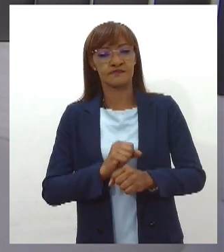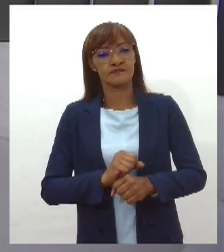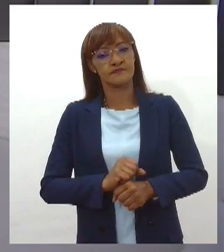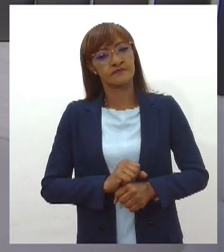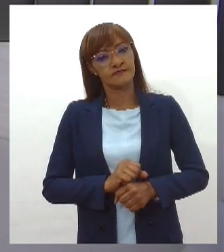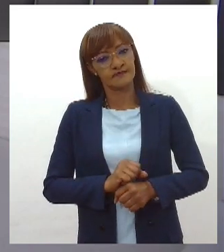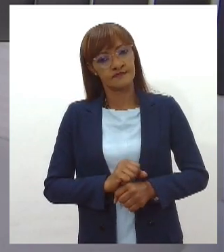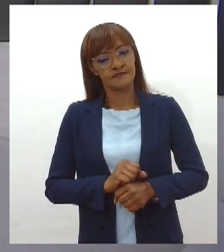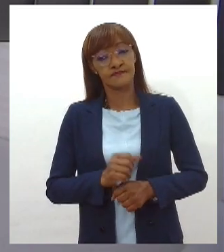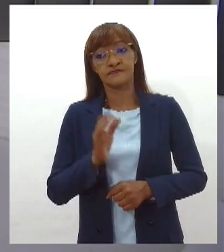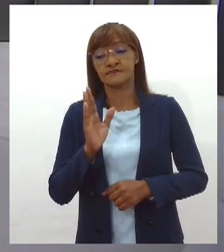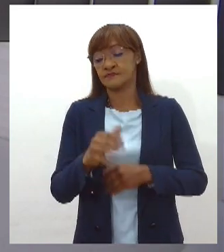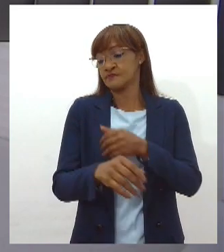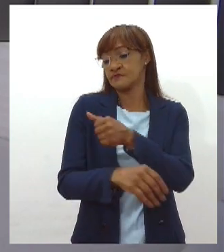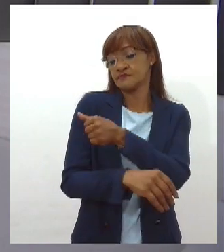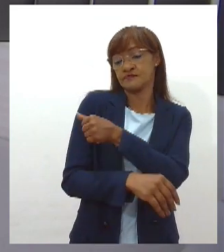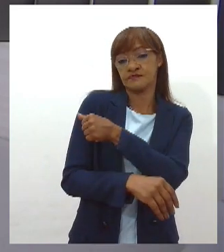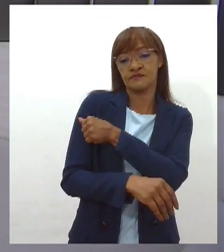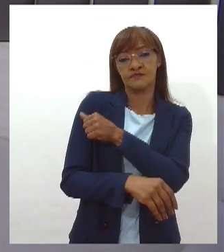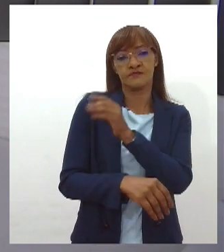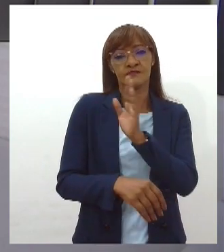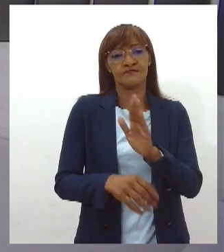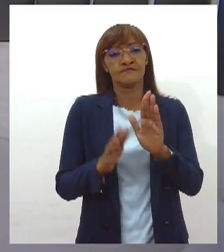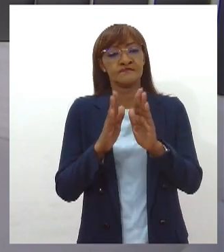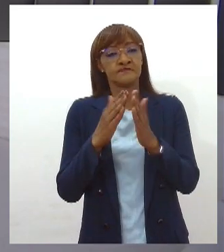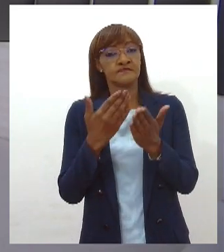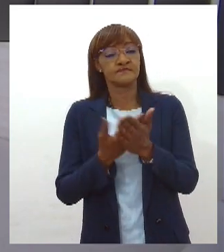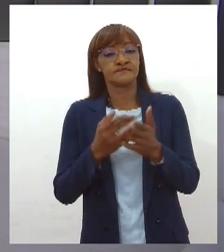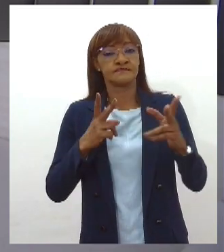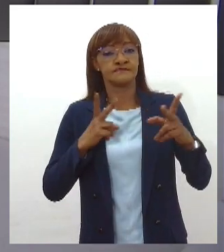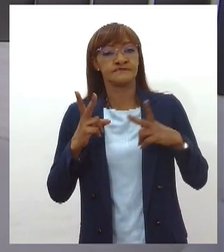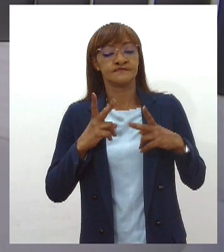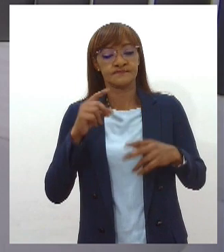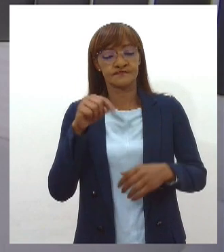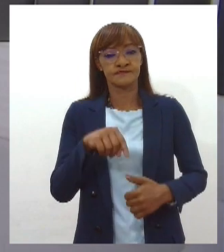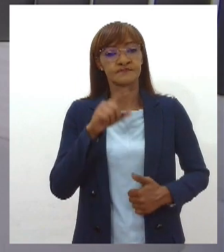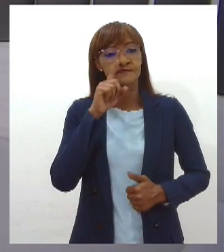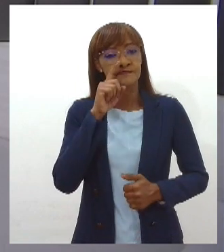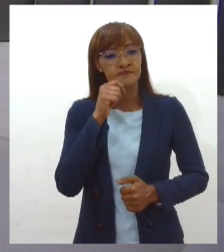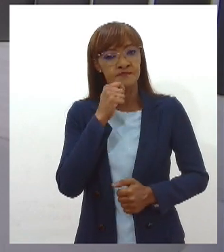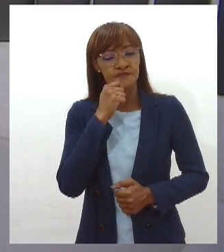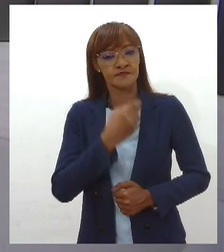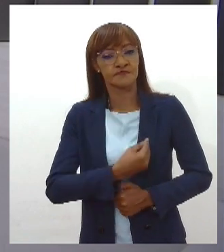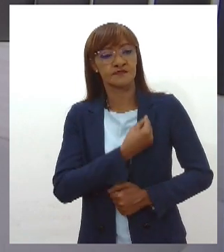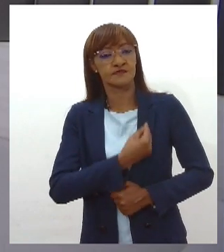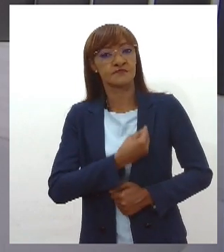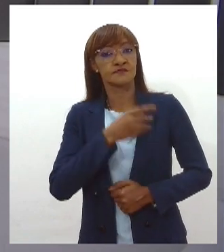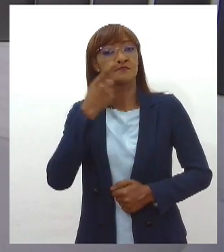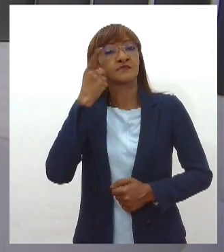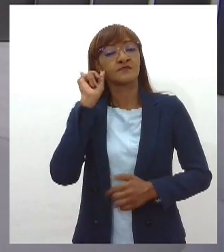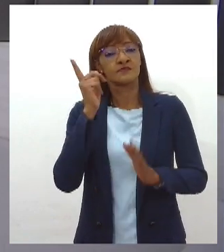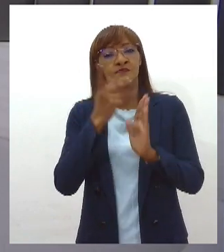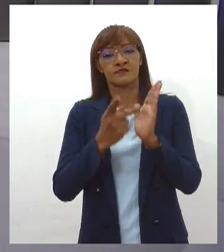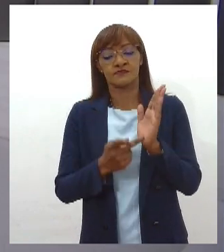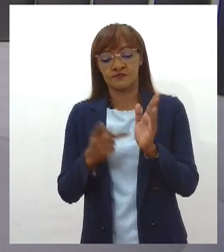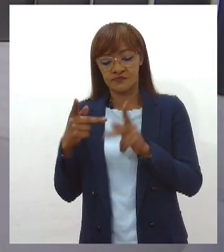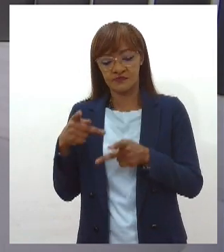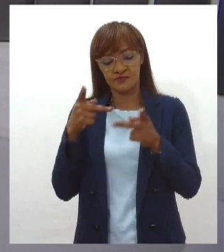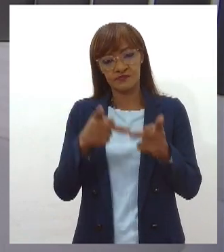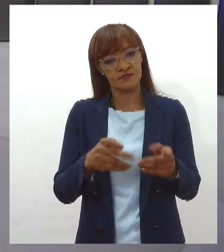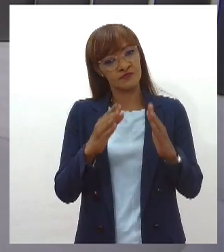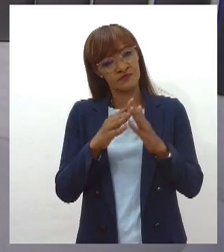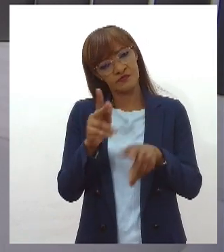Estudantes do ensino médio de uma escola particular de Aracaju participaram ontem do projeto Visita à Casa do Povo.